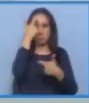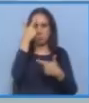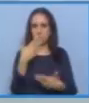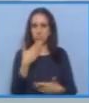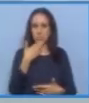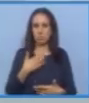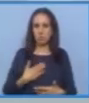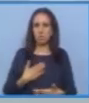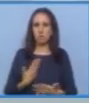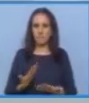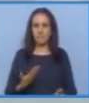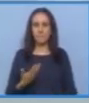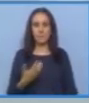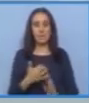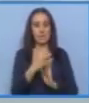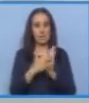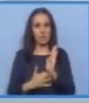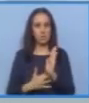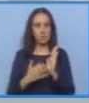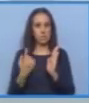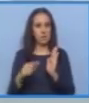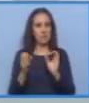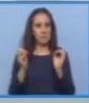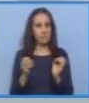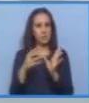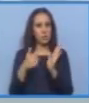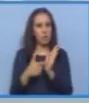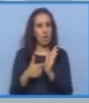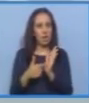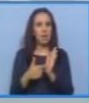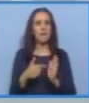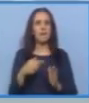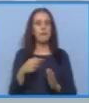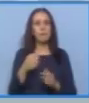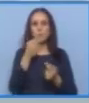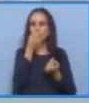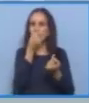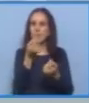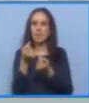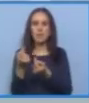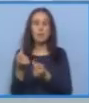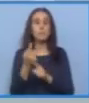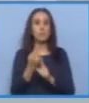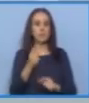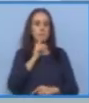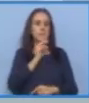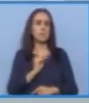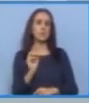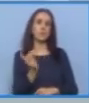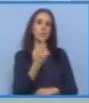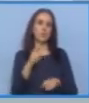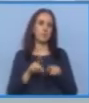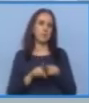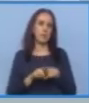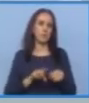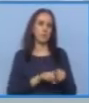surpreender-nos. Às vezes encontramos em textos místicos muitas familiaridades, porque no silêncio somos todos irmãos, não é?